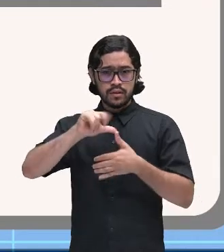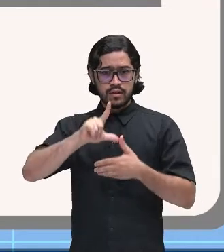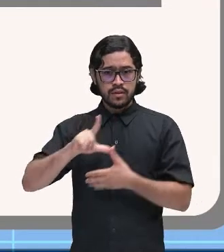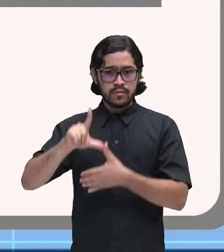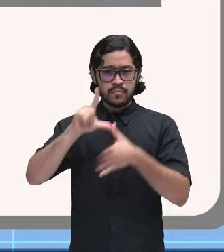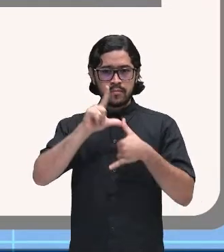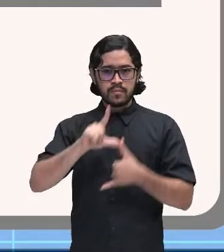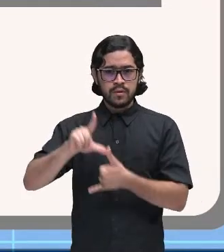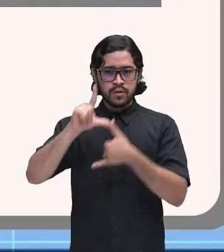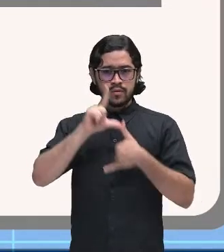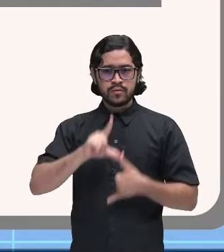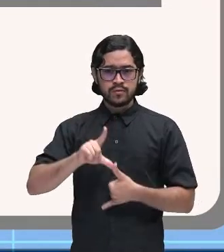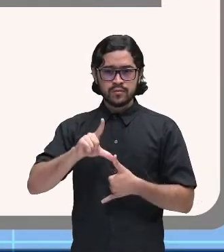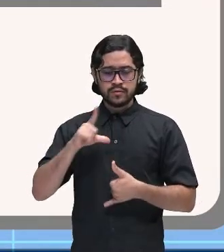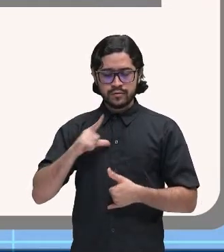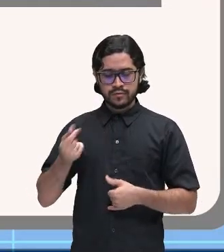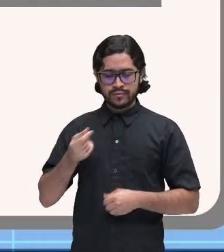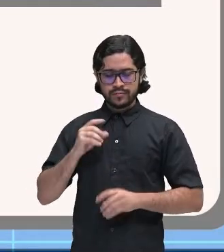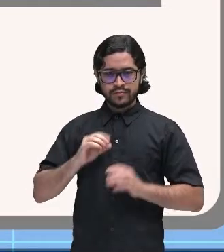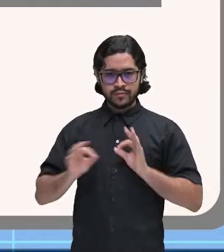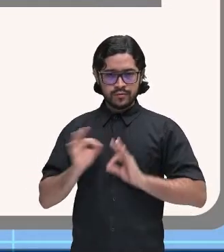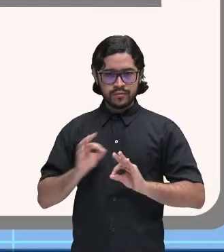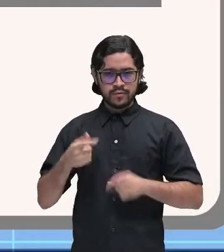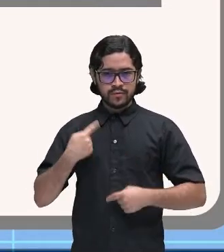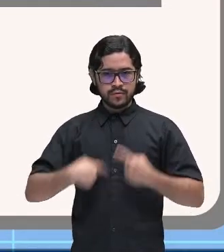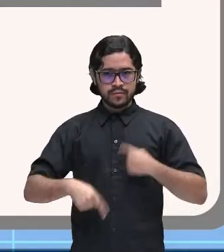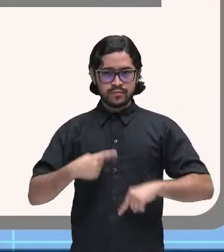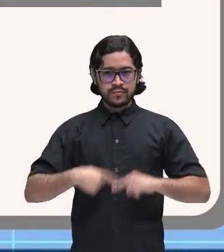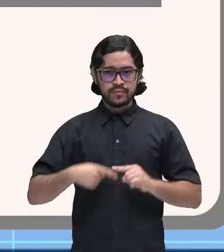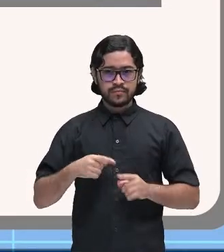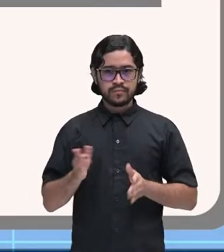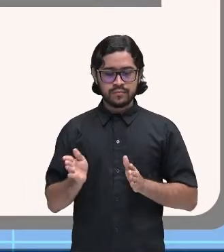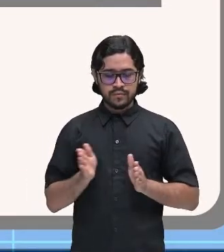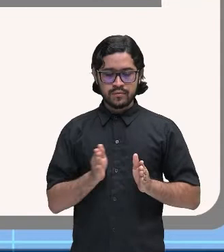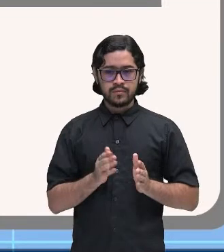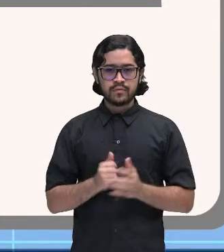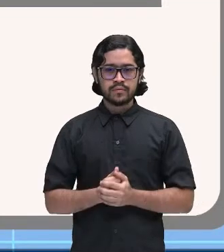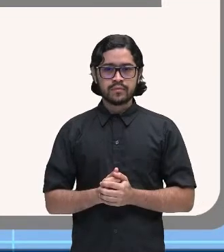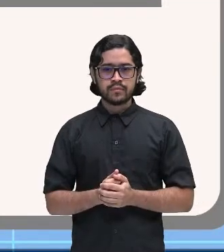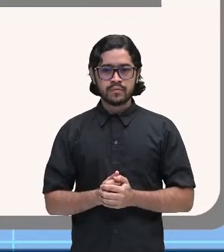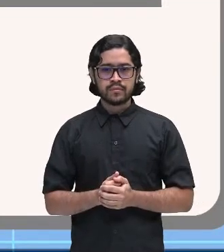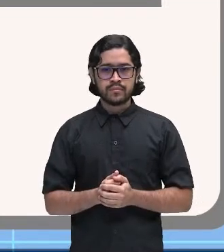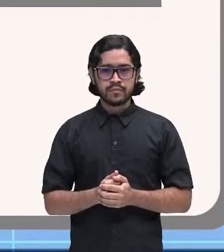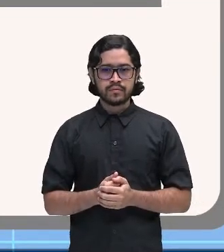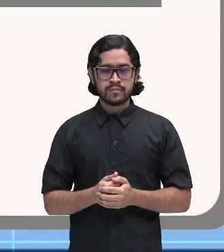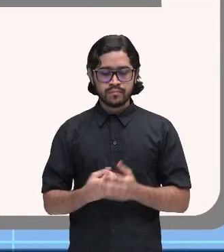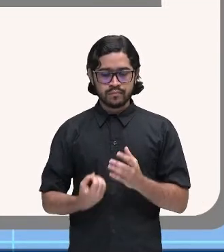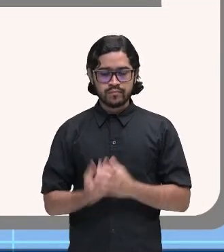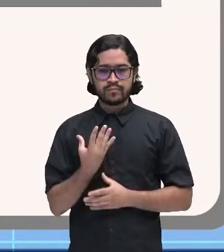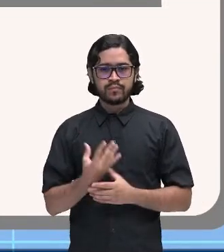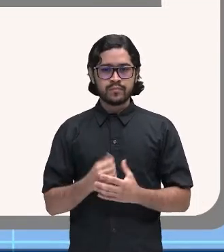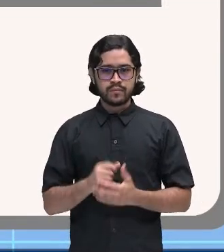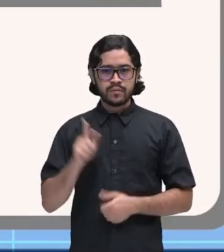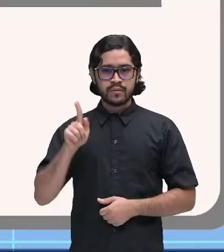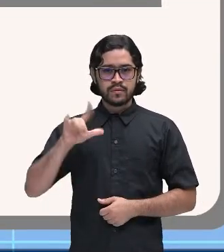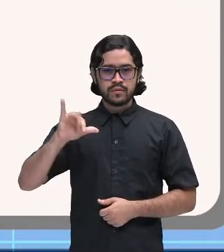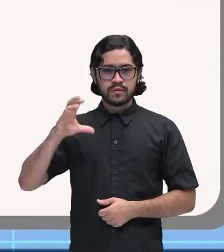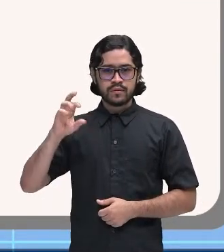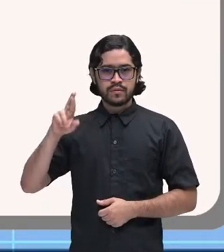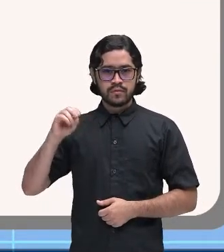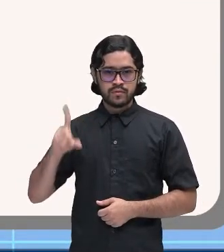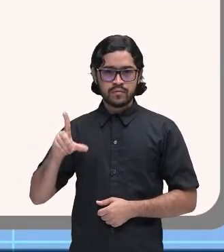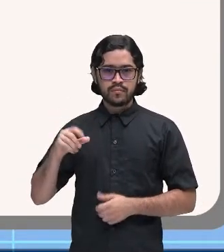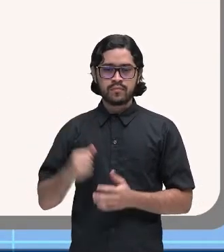não de cadeias longas como a maioria, certo? E aí ela gera o glicerol e os ácidos graxos. Vamos para o